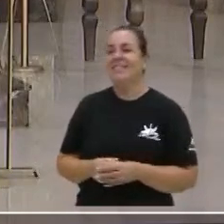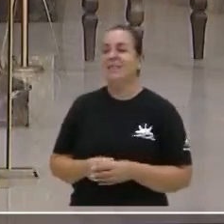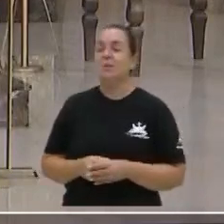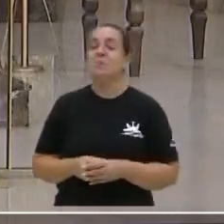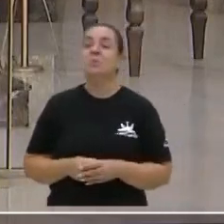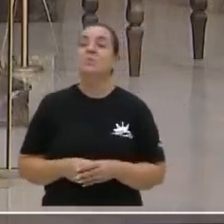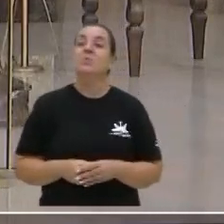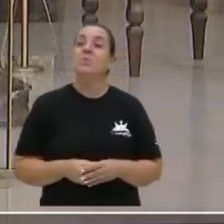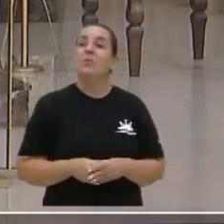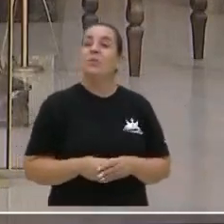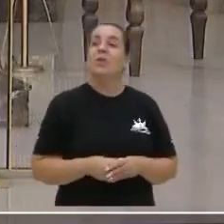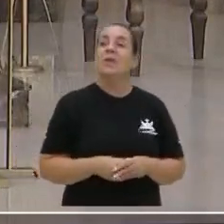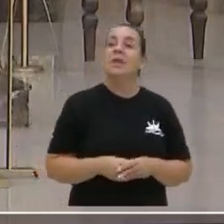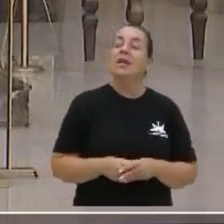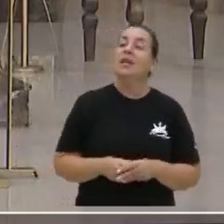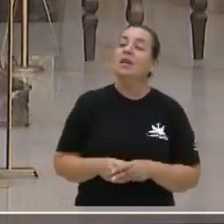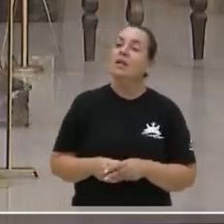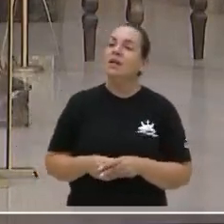muralhas.